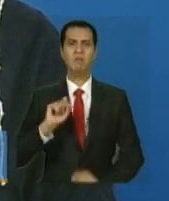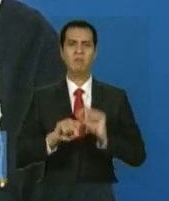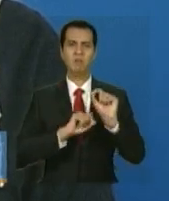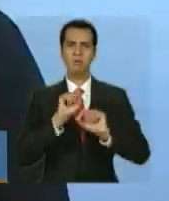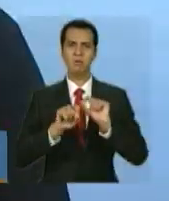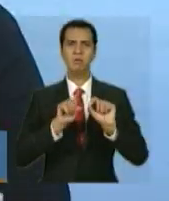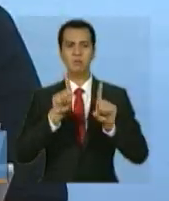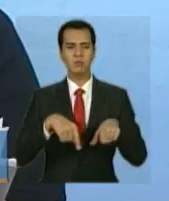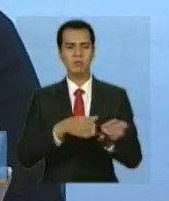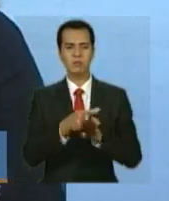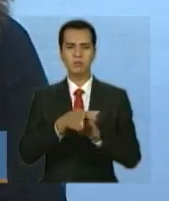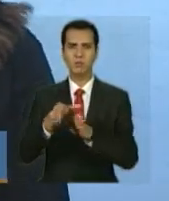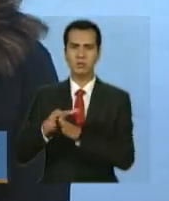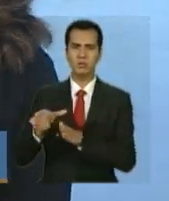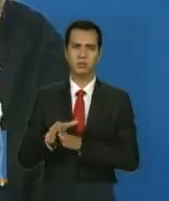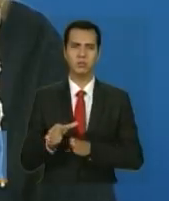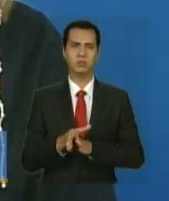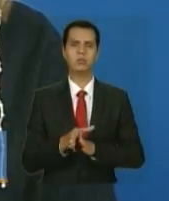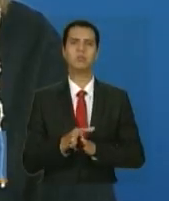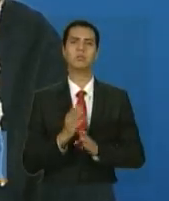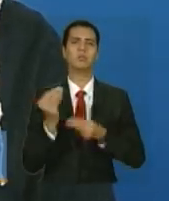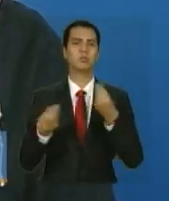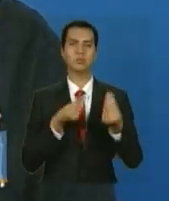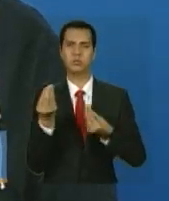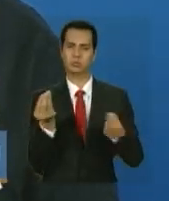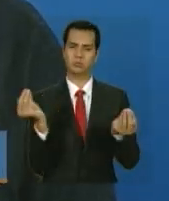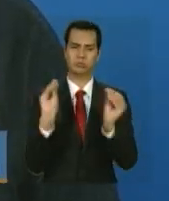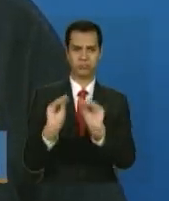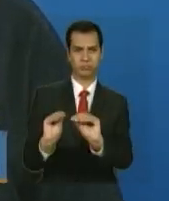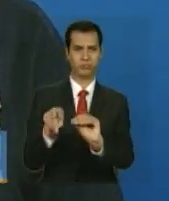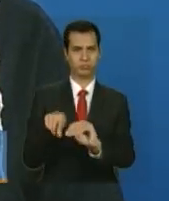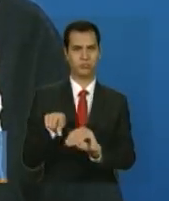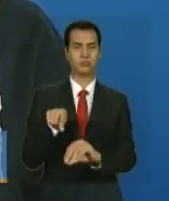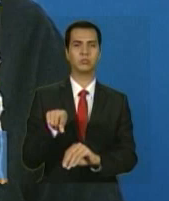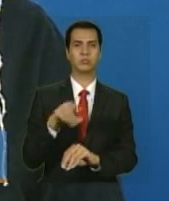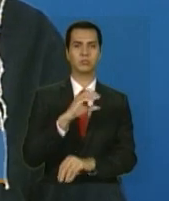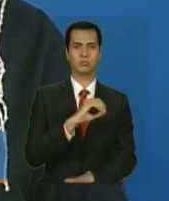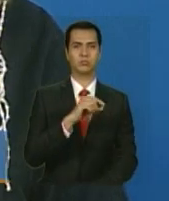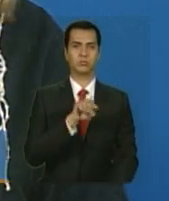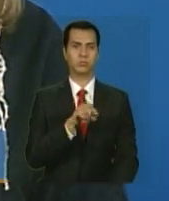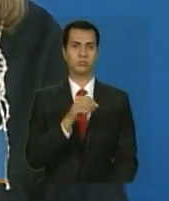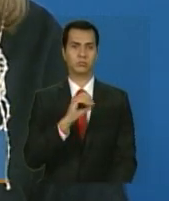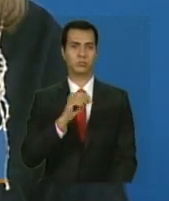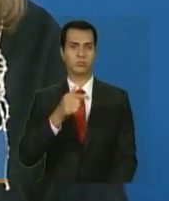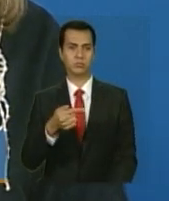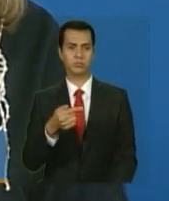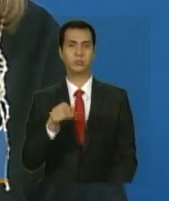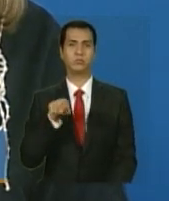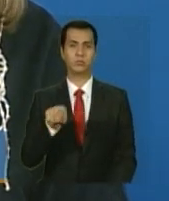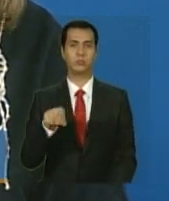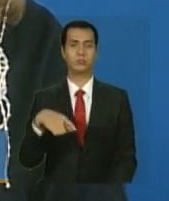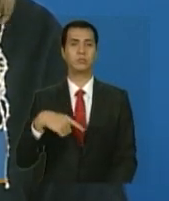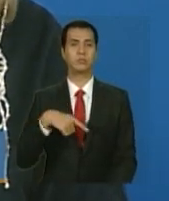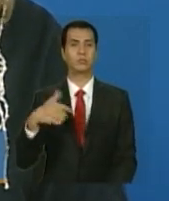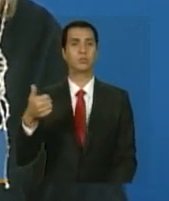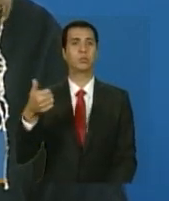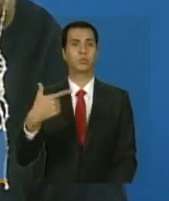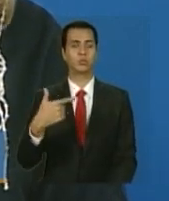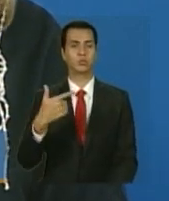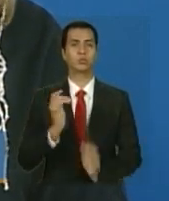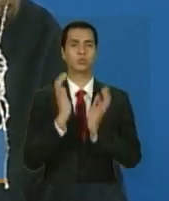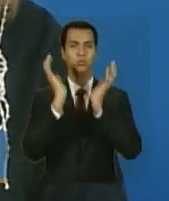as orientações para o preenchimento desse campo. Ele é um campo com 12 novos